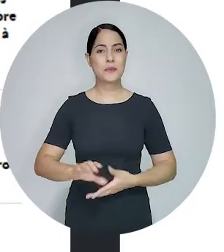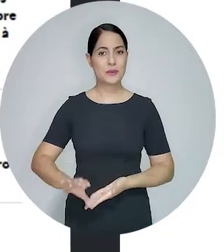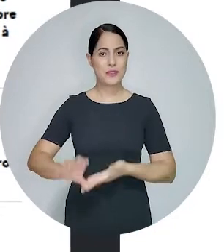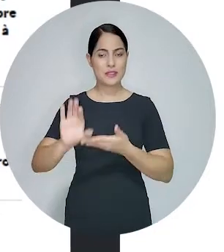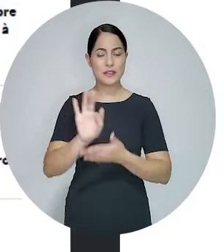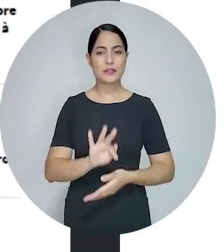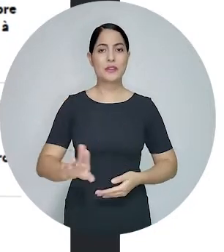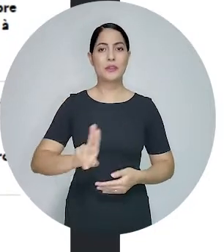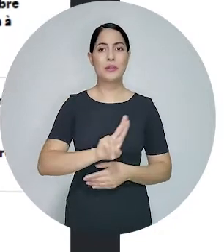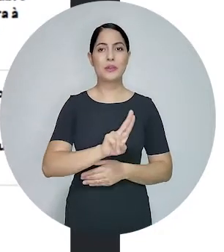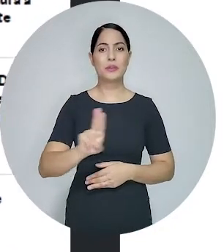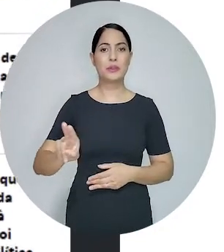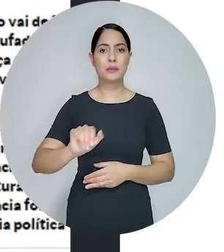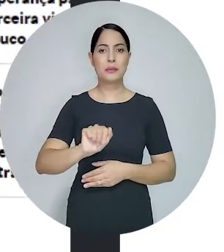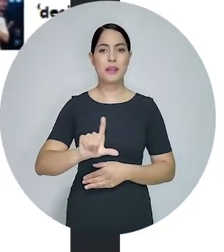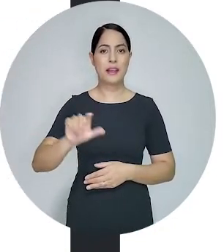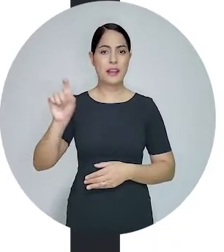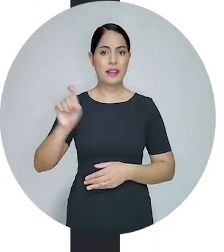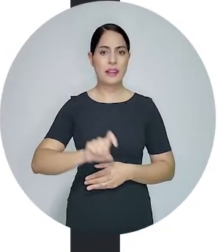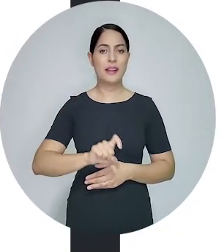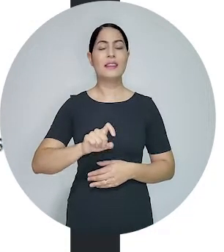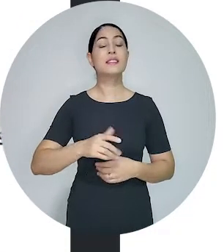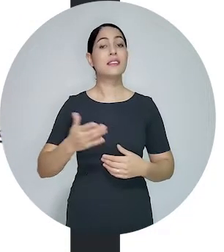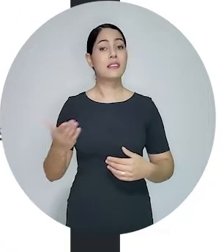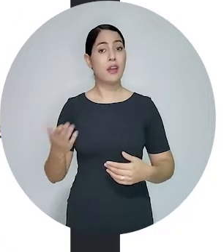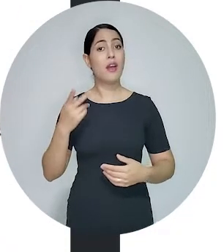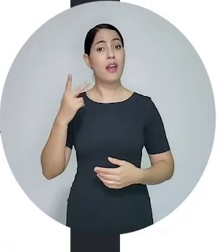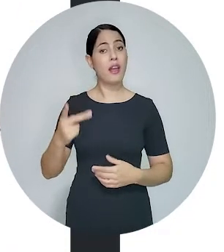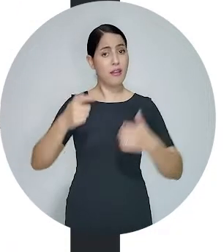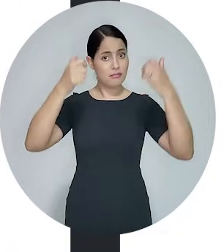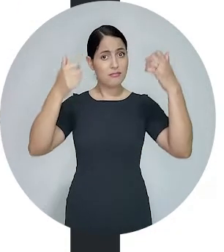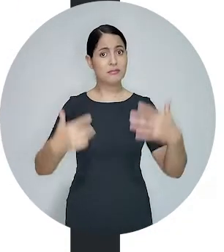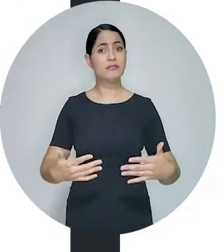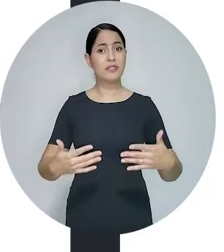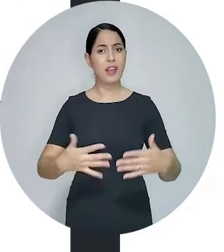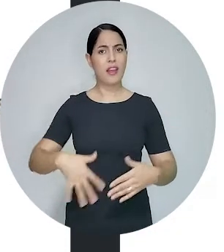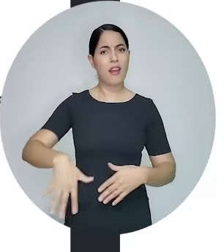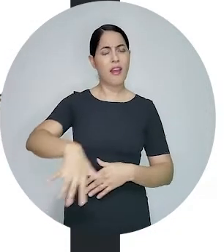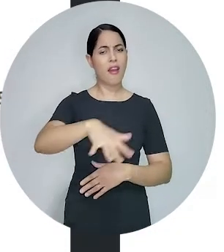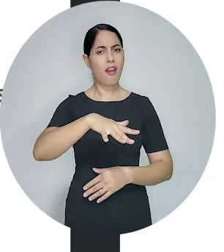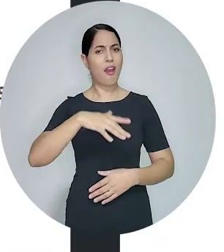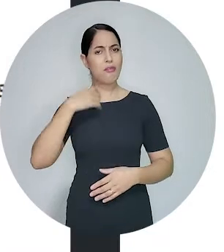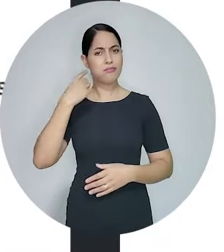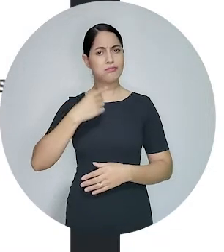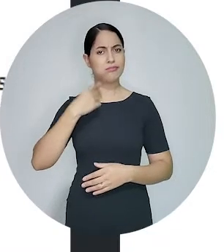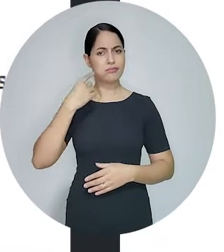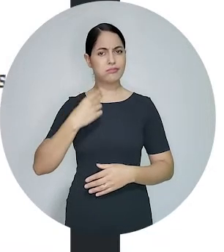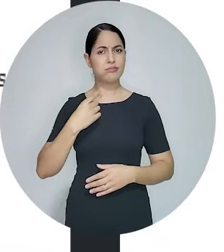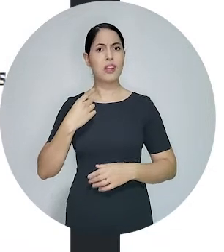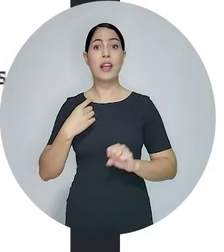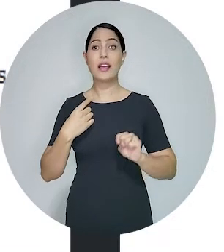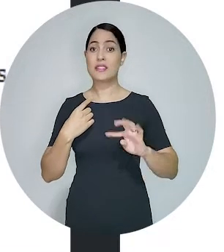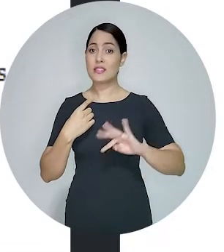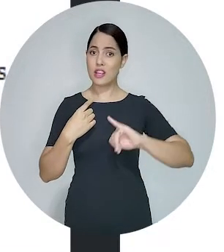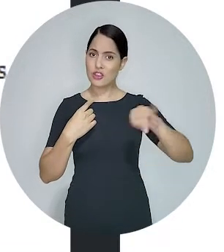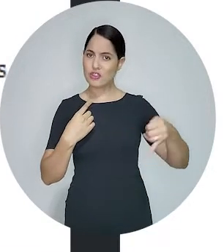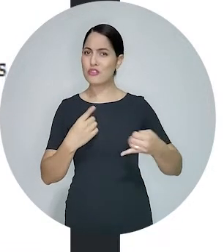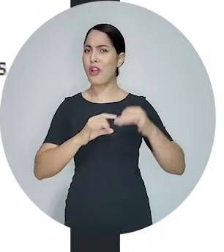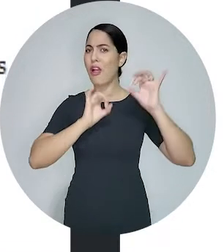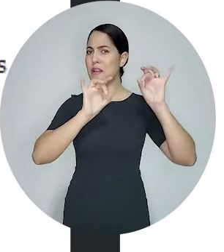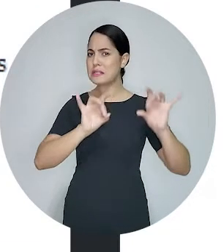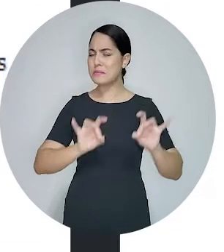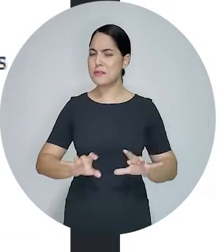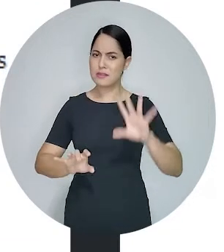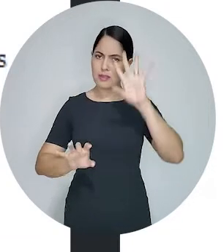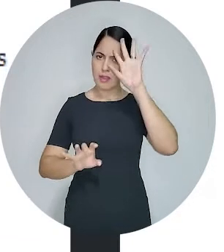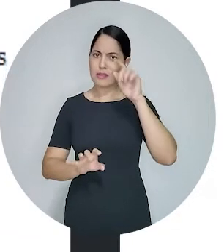das Prerrogativas do Conselho Federal da OAB, Alex Sarkis. Para ele, o mundo da advocacia recebeu uma excelente notícia vinda